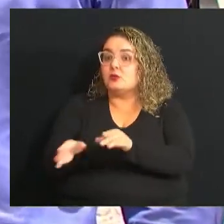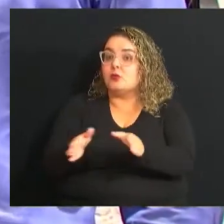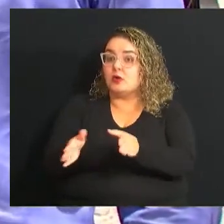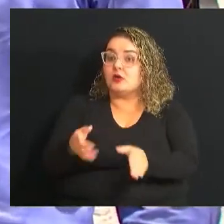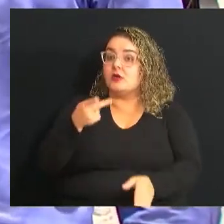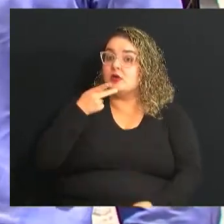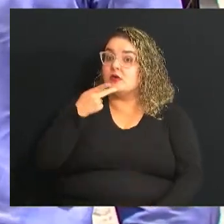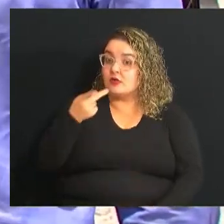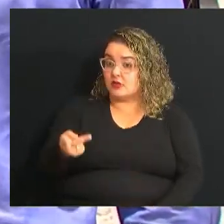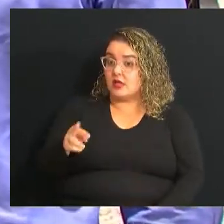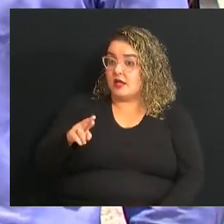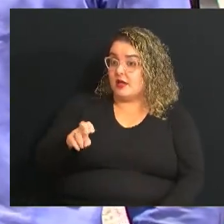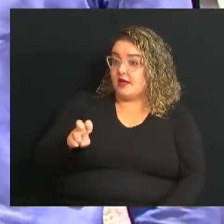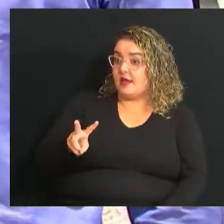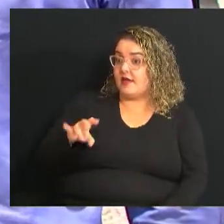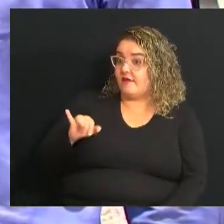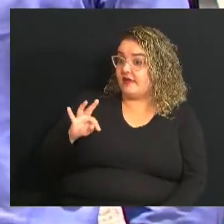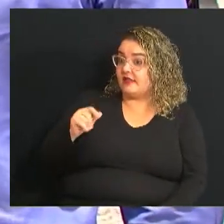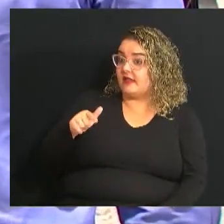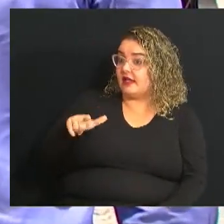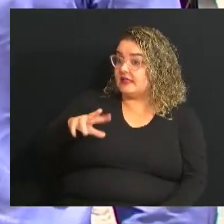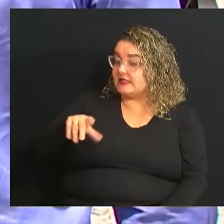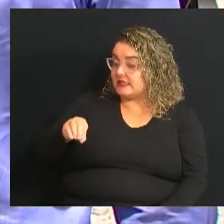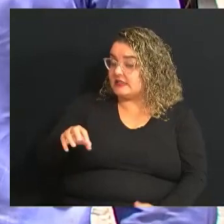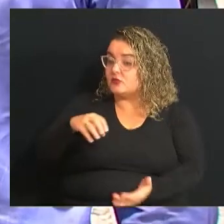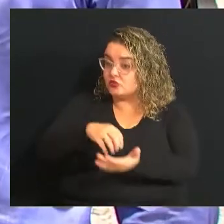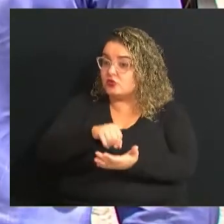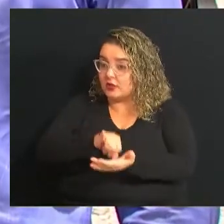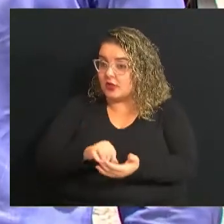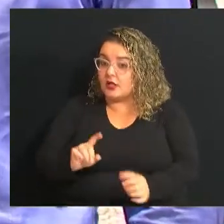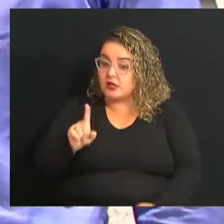jogos em datas específicas que serão divulgadas mais para